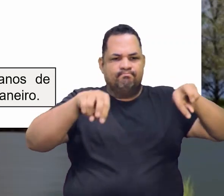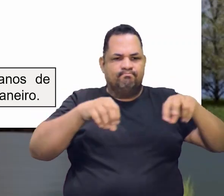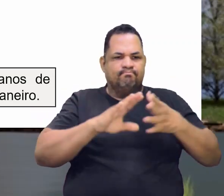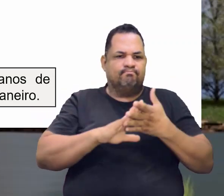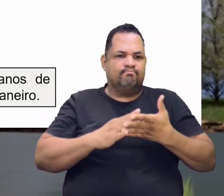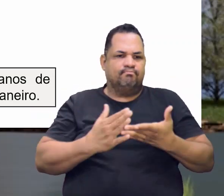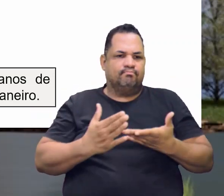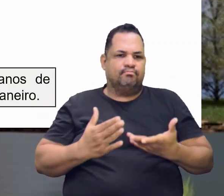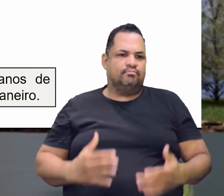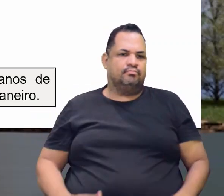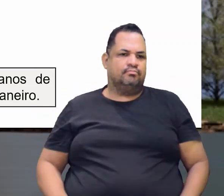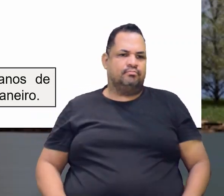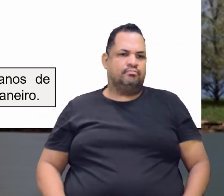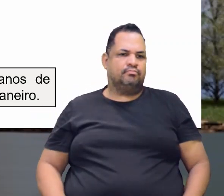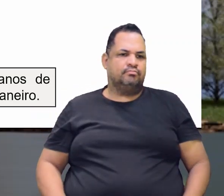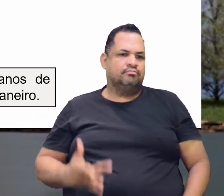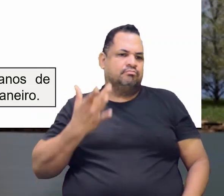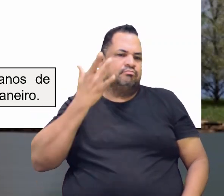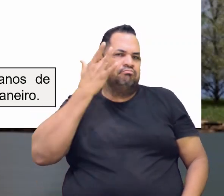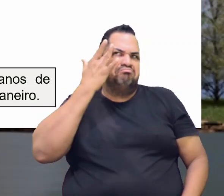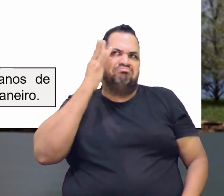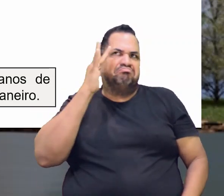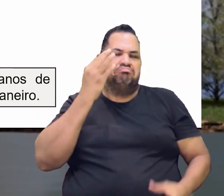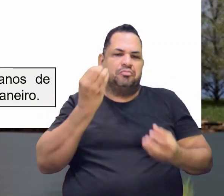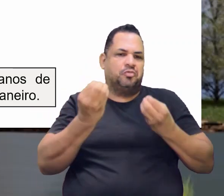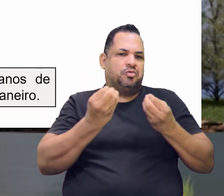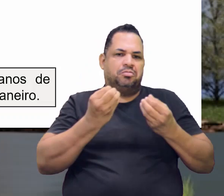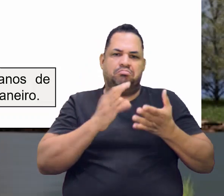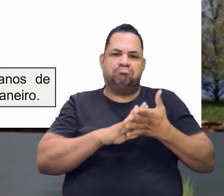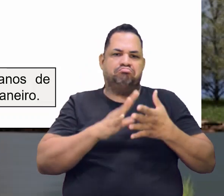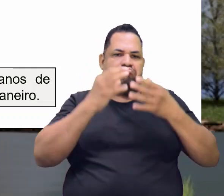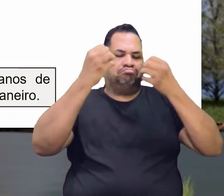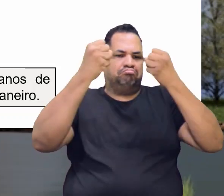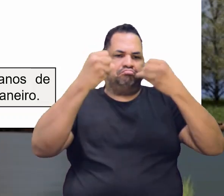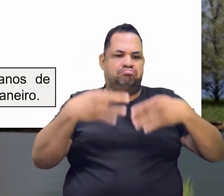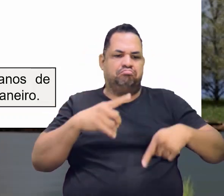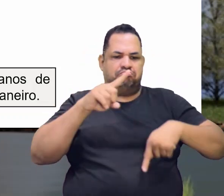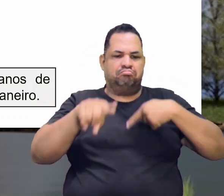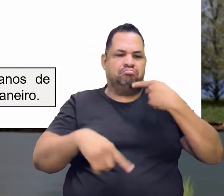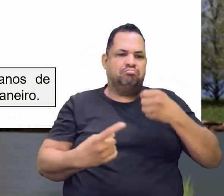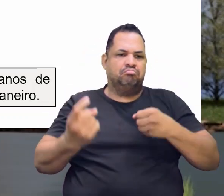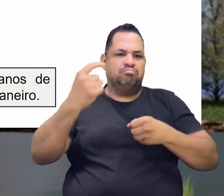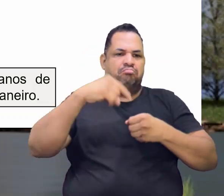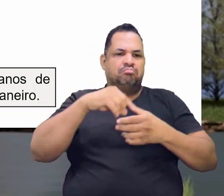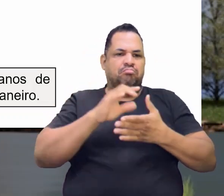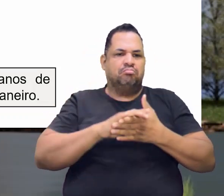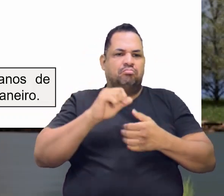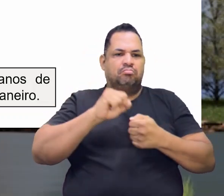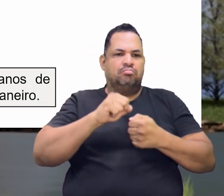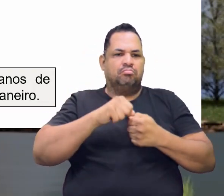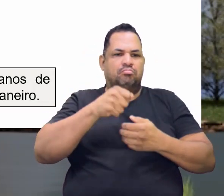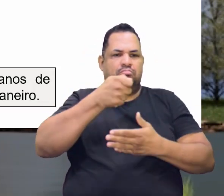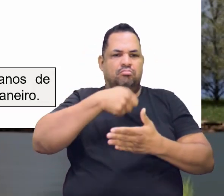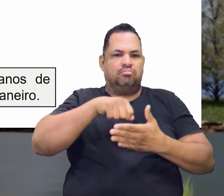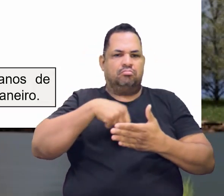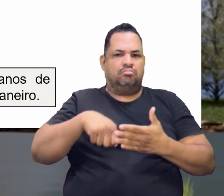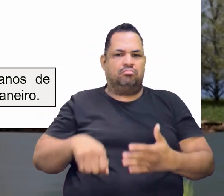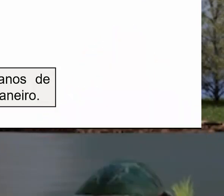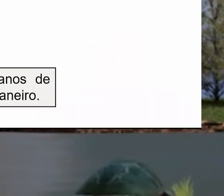Logo, né? Até hoje, eu não sei como explicar isso. Daqui a pouco eu volto para fazer a correção da atividade, tá